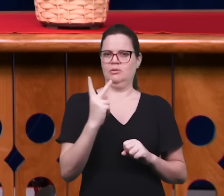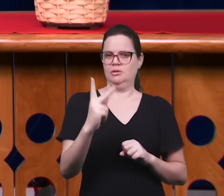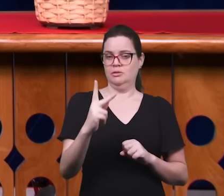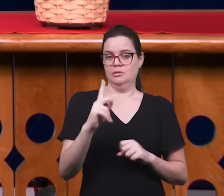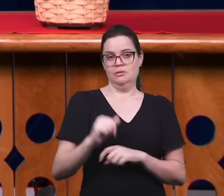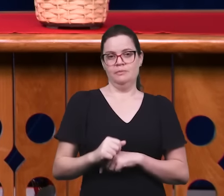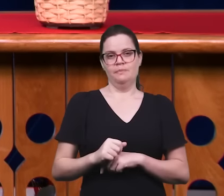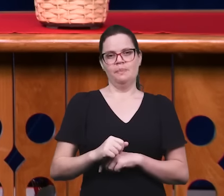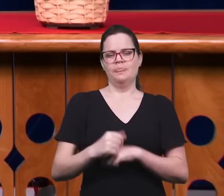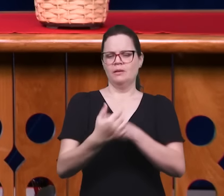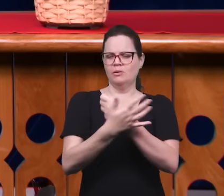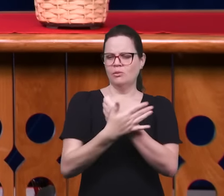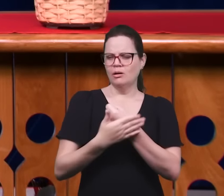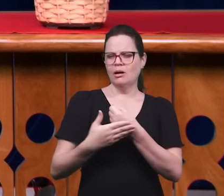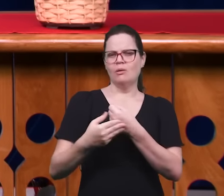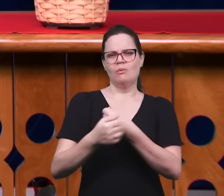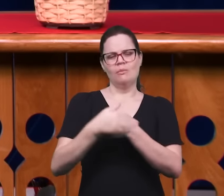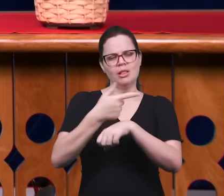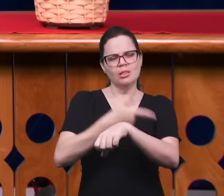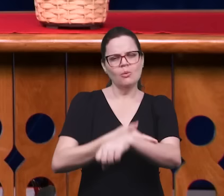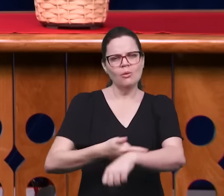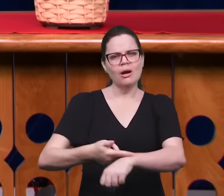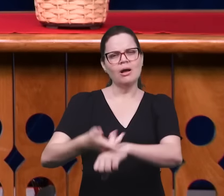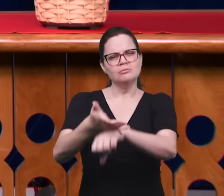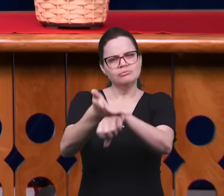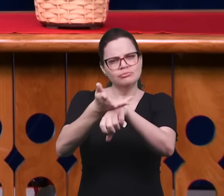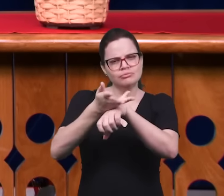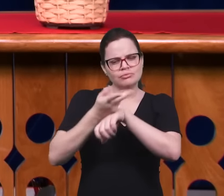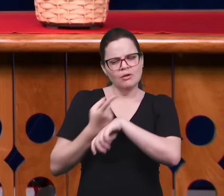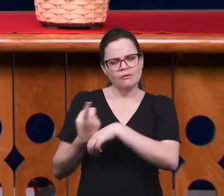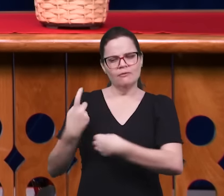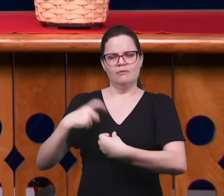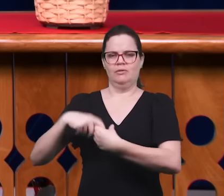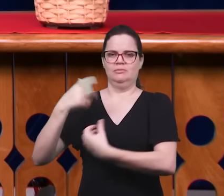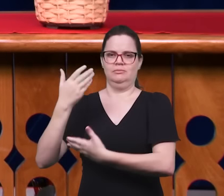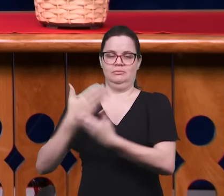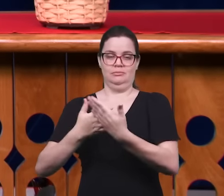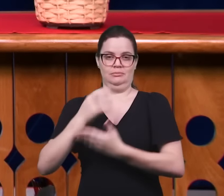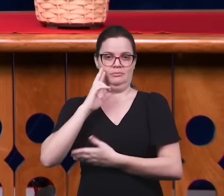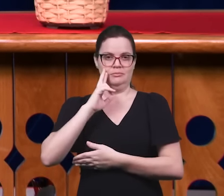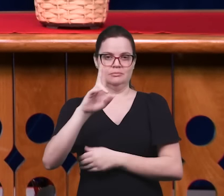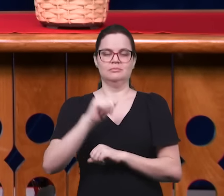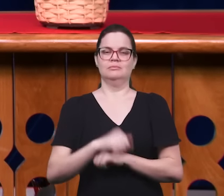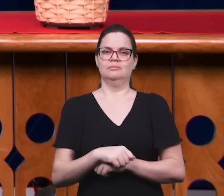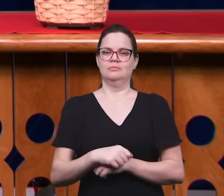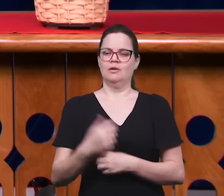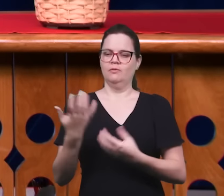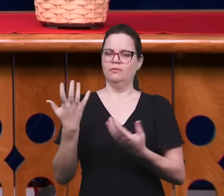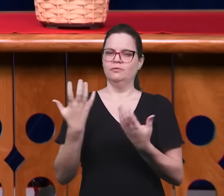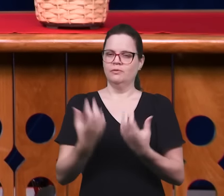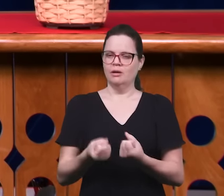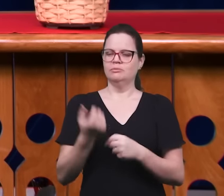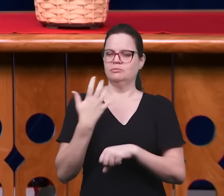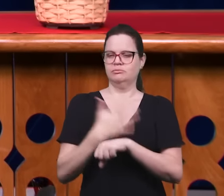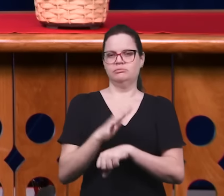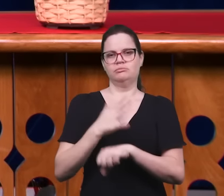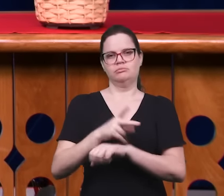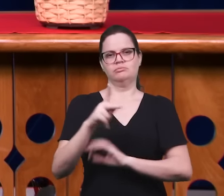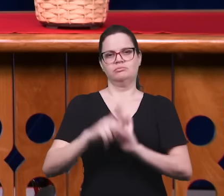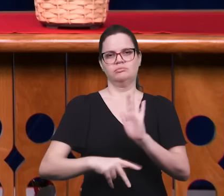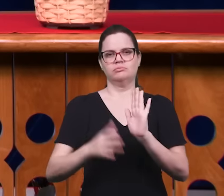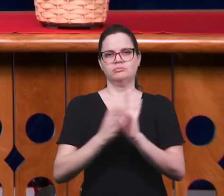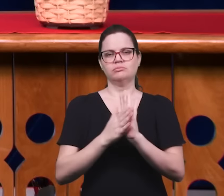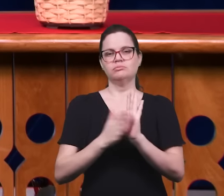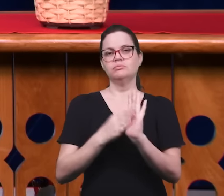que te traga novamente para este caminho. E a bênção do servo de Deus não é que a sua vontade